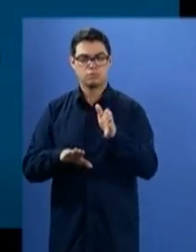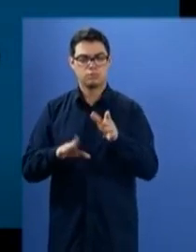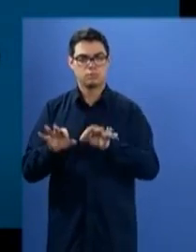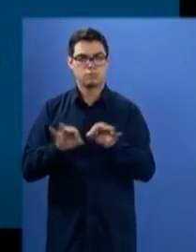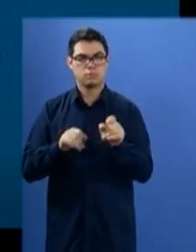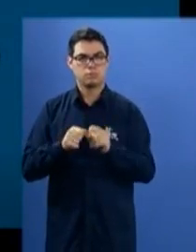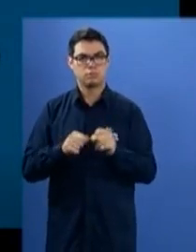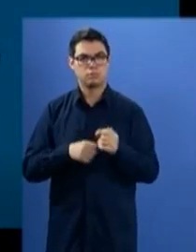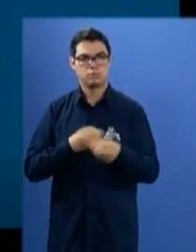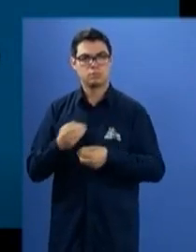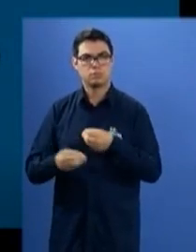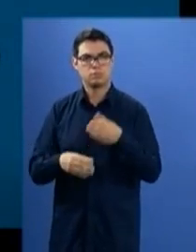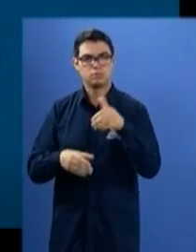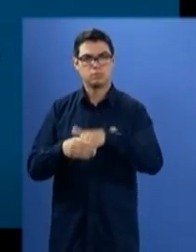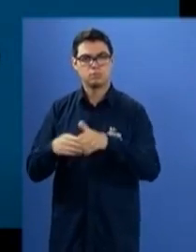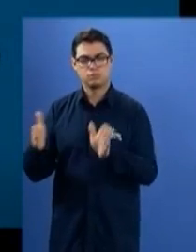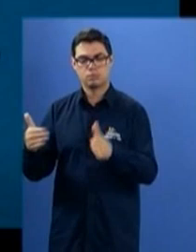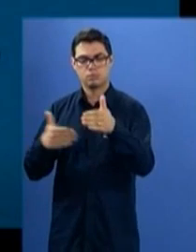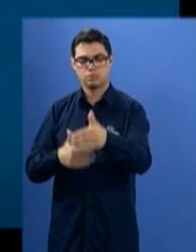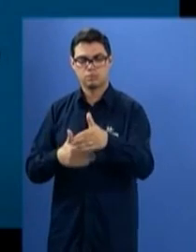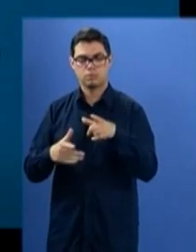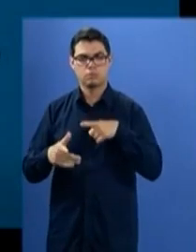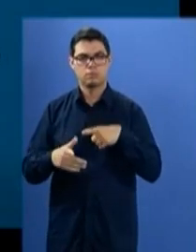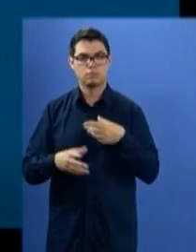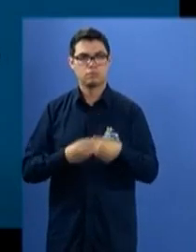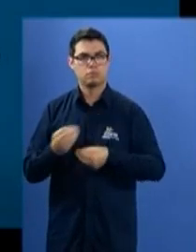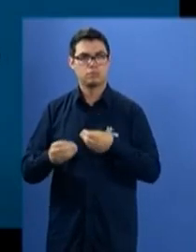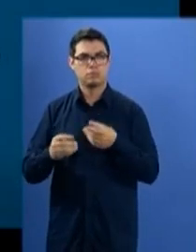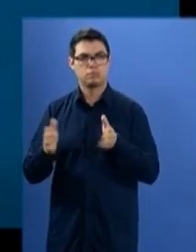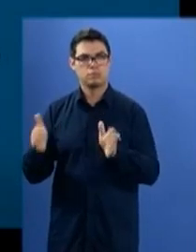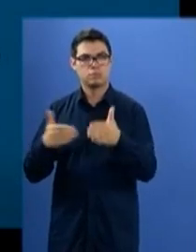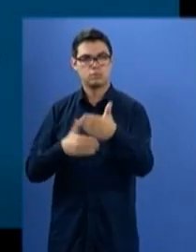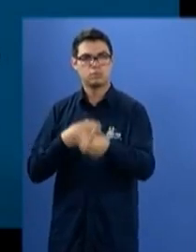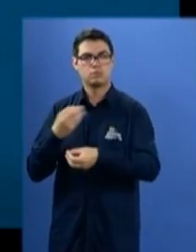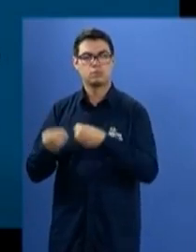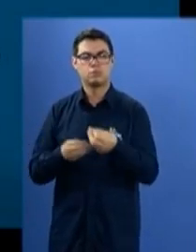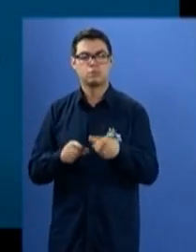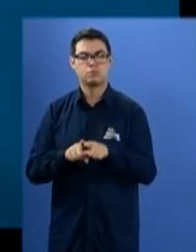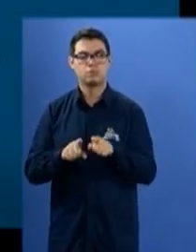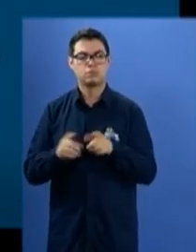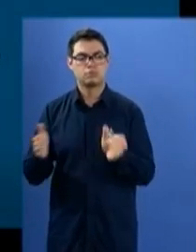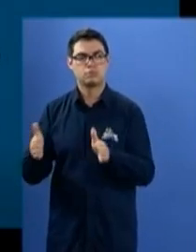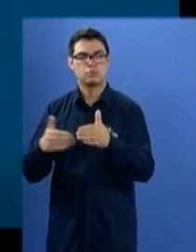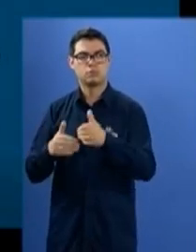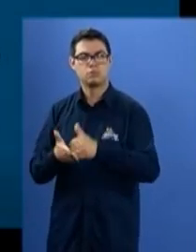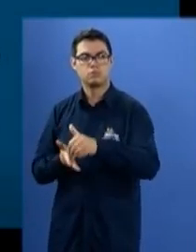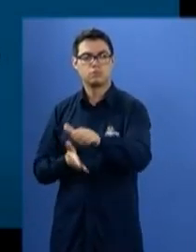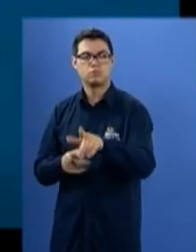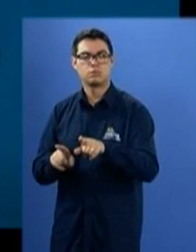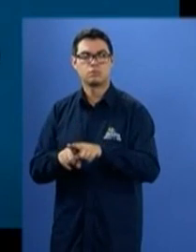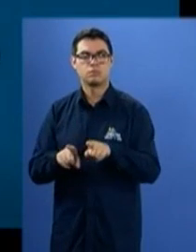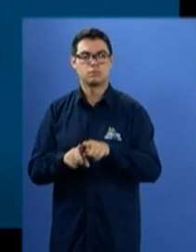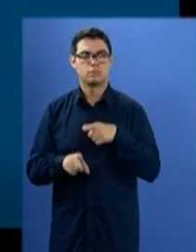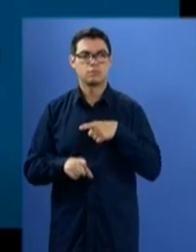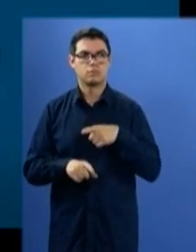esse produto e colocar dentro de uma caixa para fechar essa caixa e despachar para uma expedição. Esse tempo de pegar